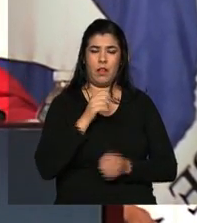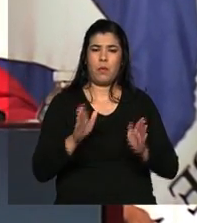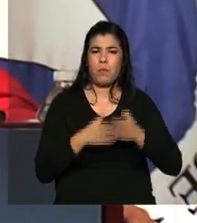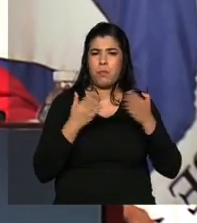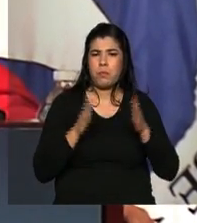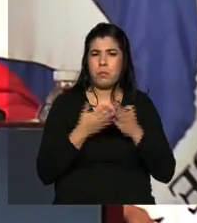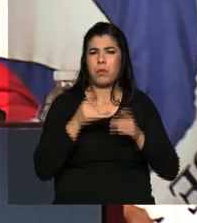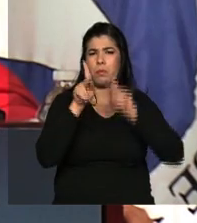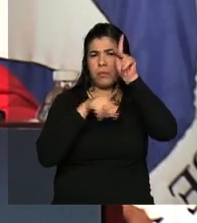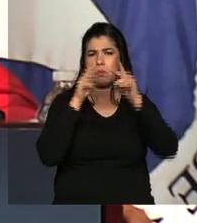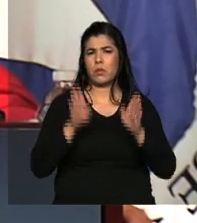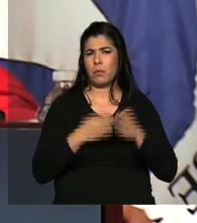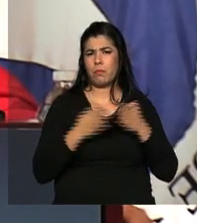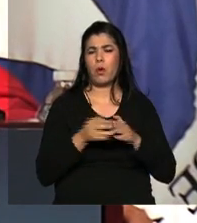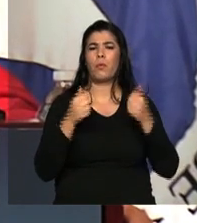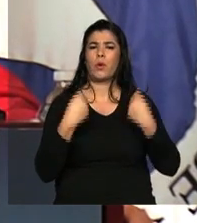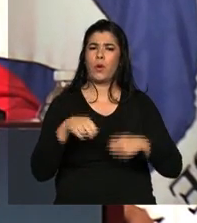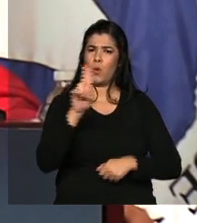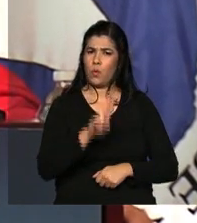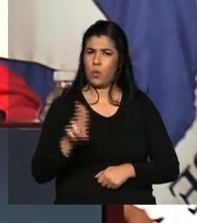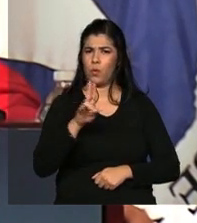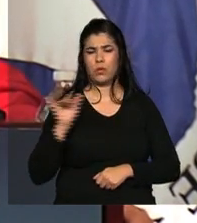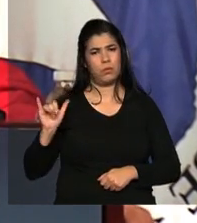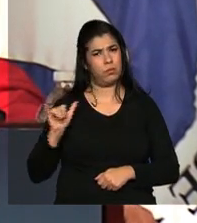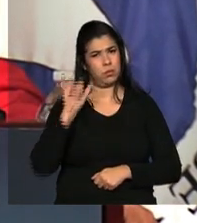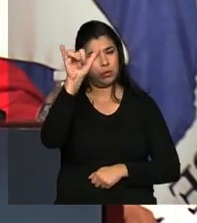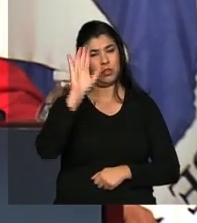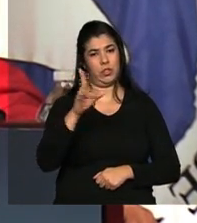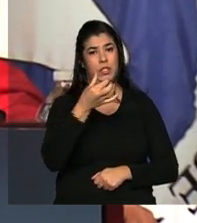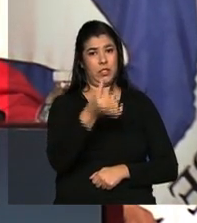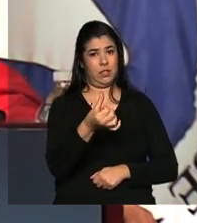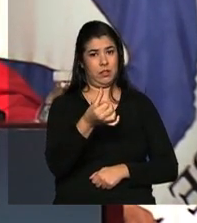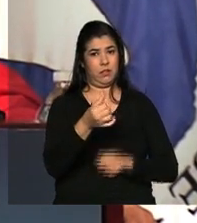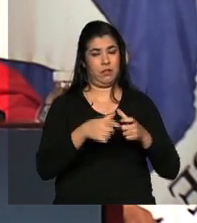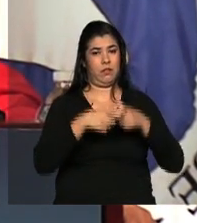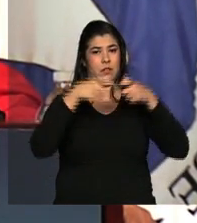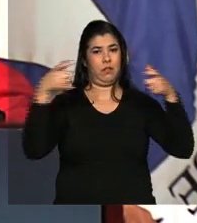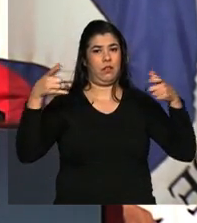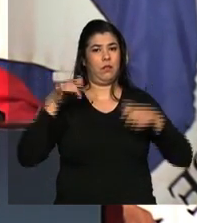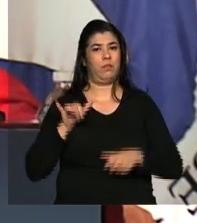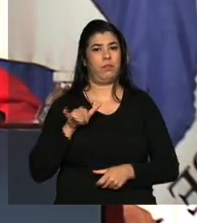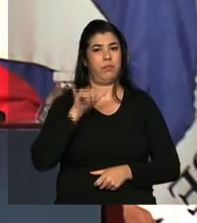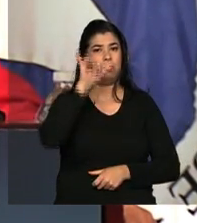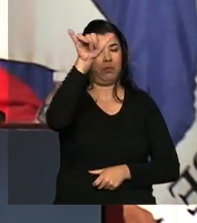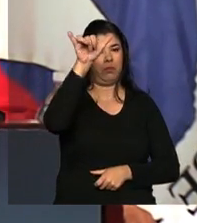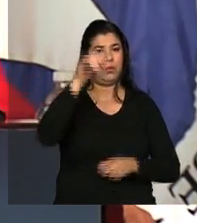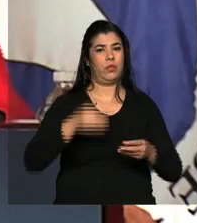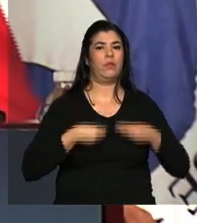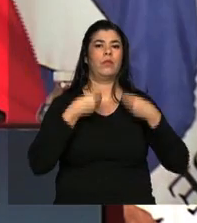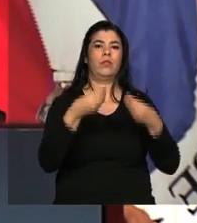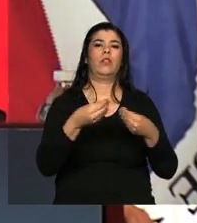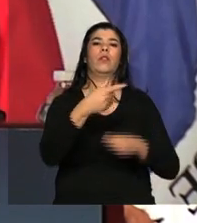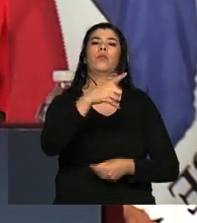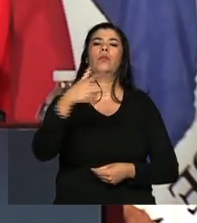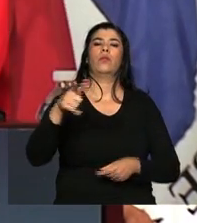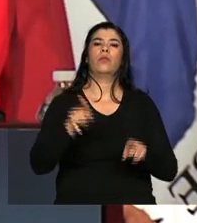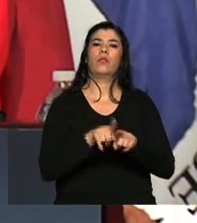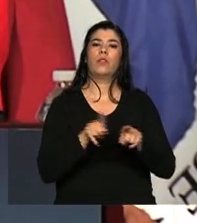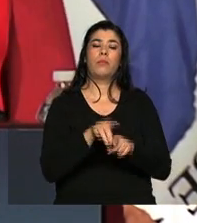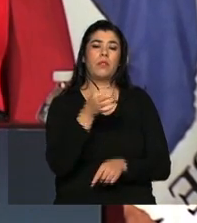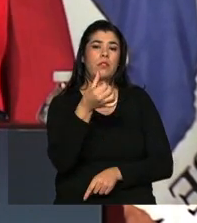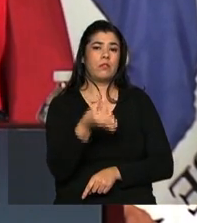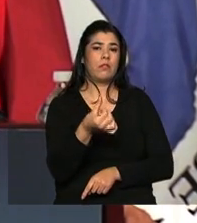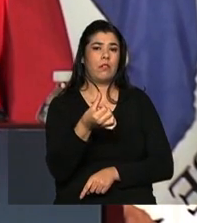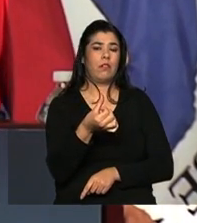pobres. 6 grandes aeroportos já foram concedidos a operadores privados. Alguns desses